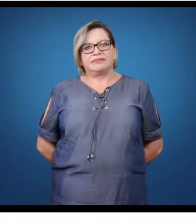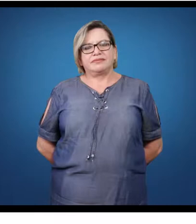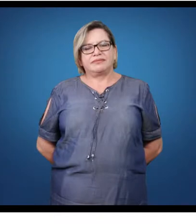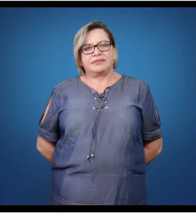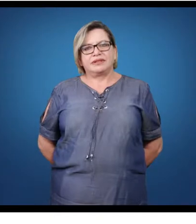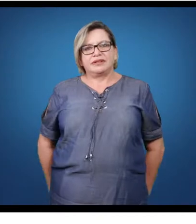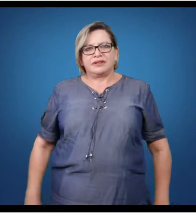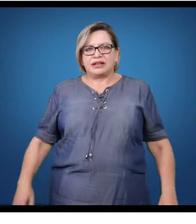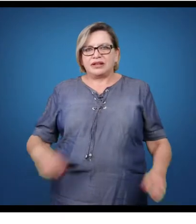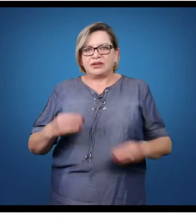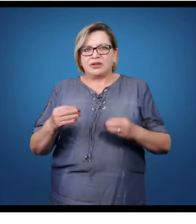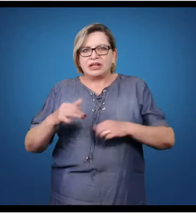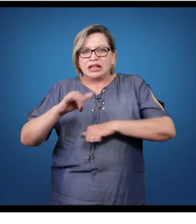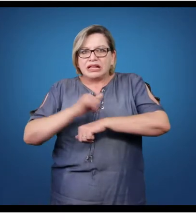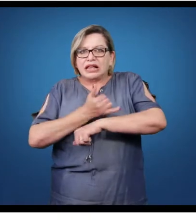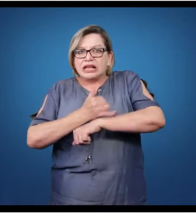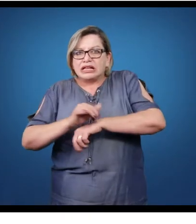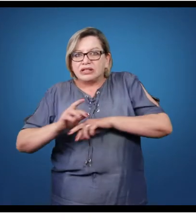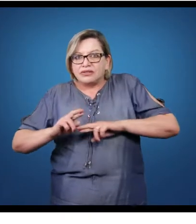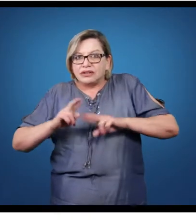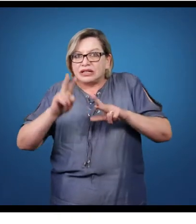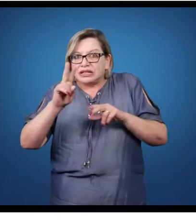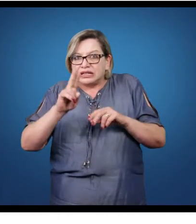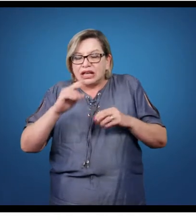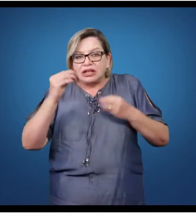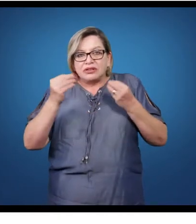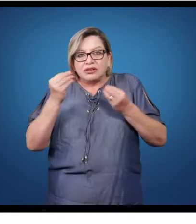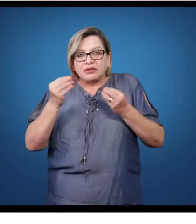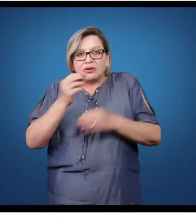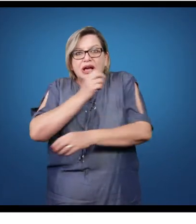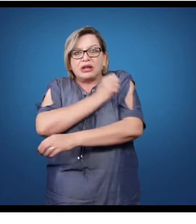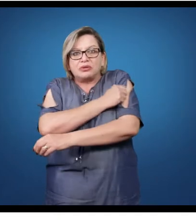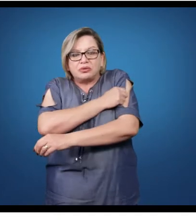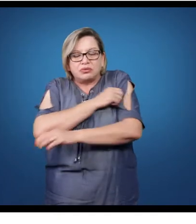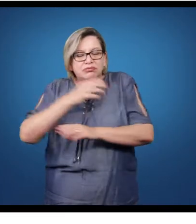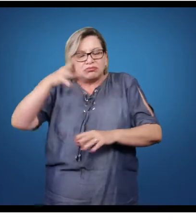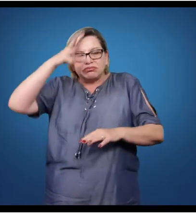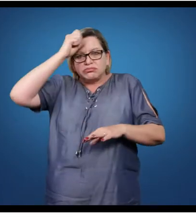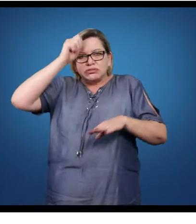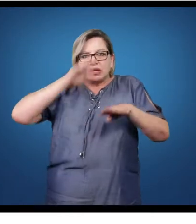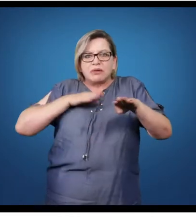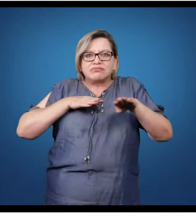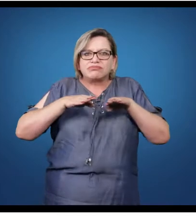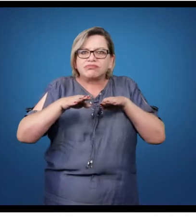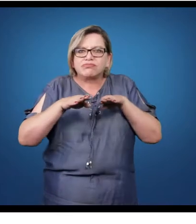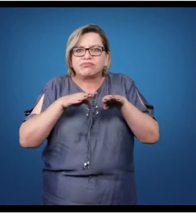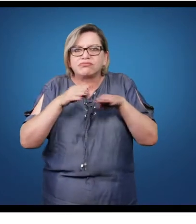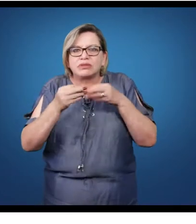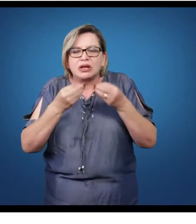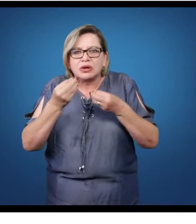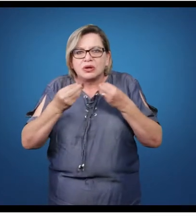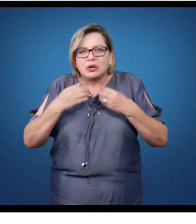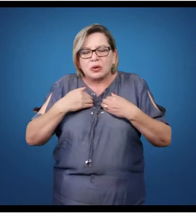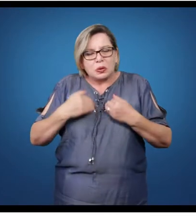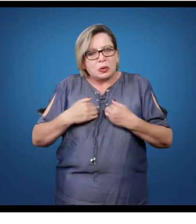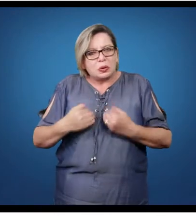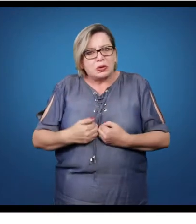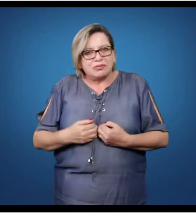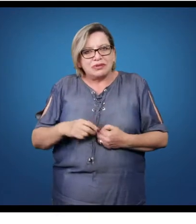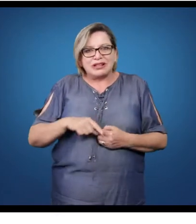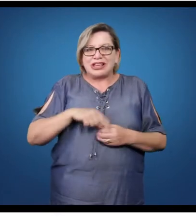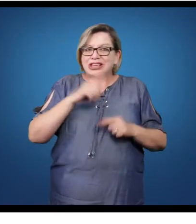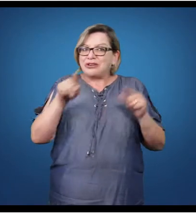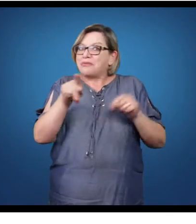diversifica tática de jogo assim o aluno aprende a se movimentar uma maneira aí vocês